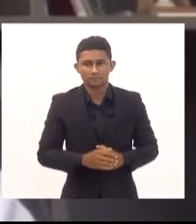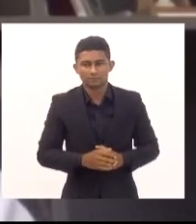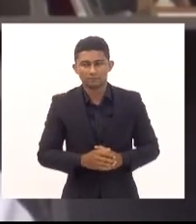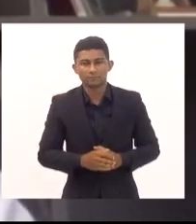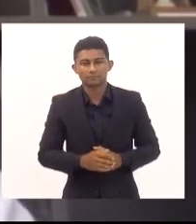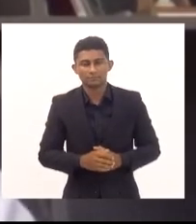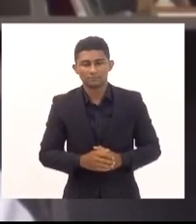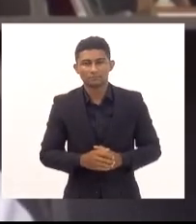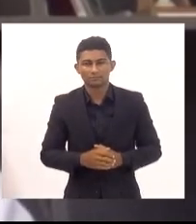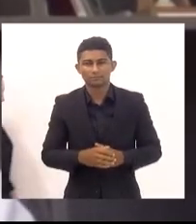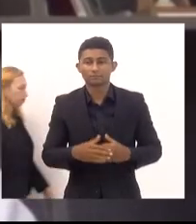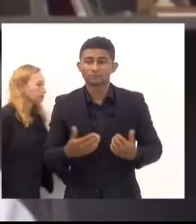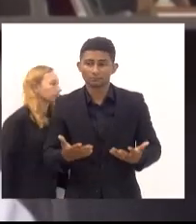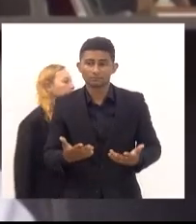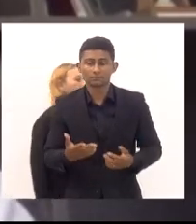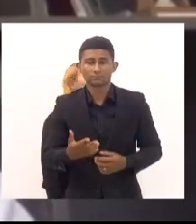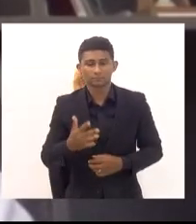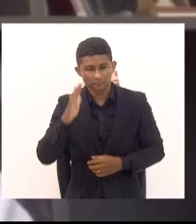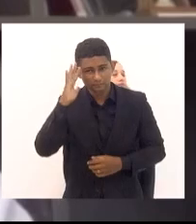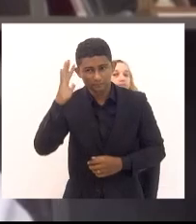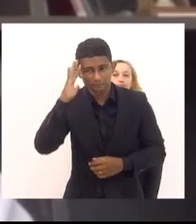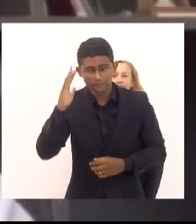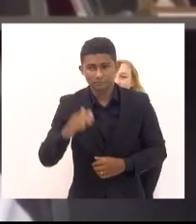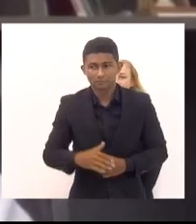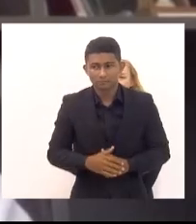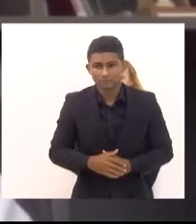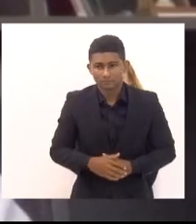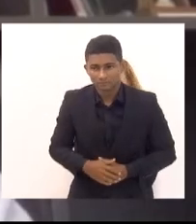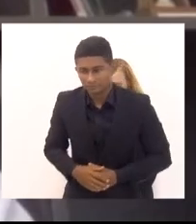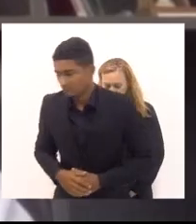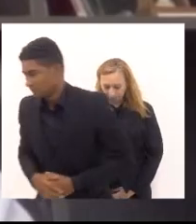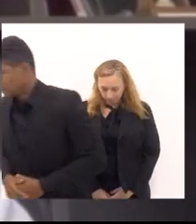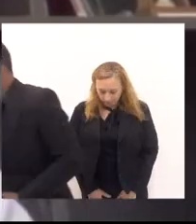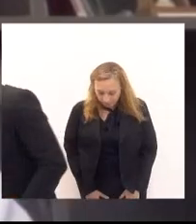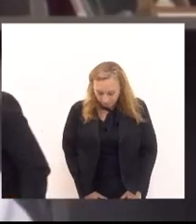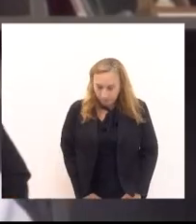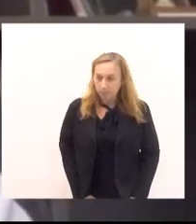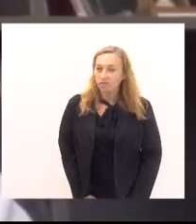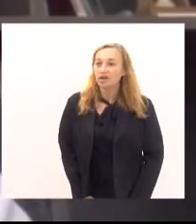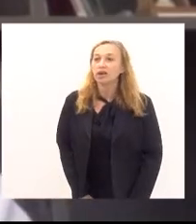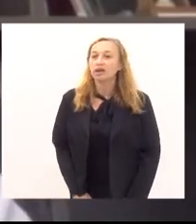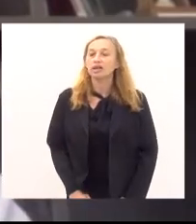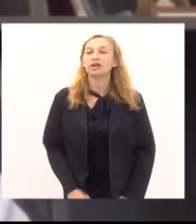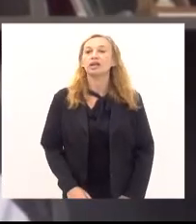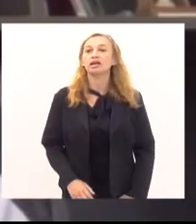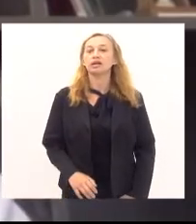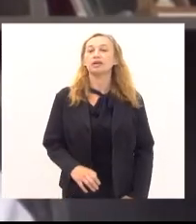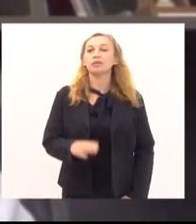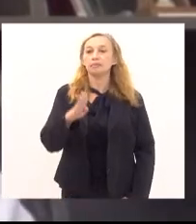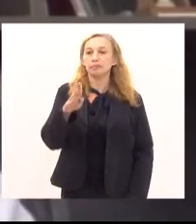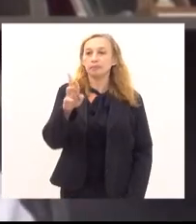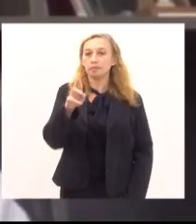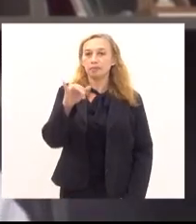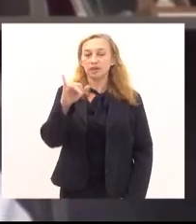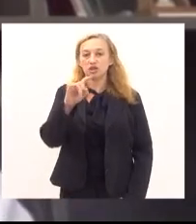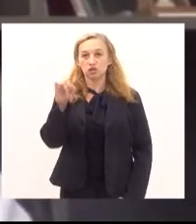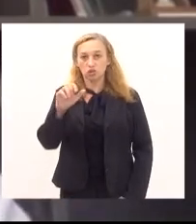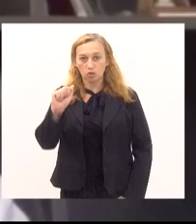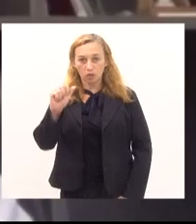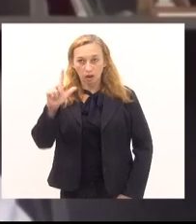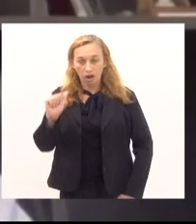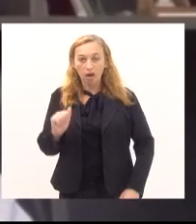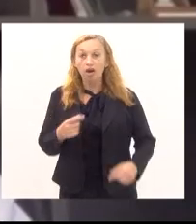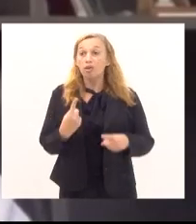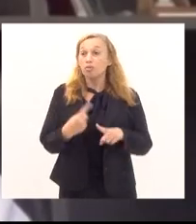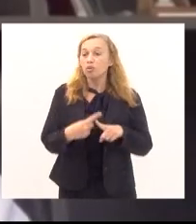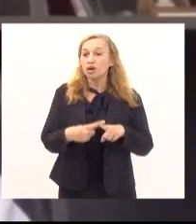Ribeiro, né, uma ideia implementada aí pelo saudoso Leonel de Moura Brizola, porque se